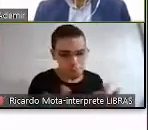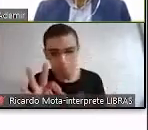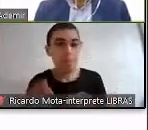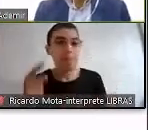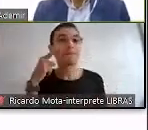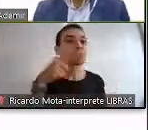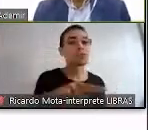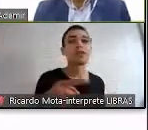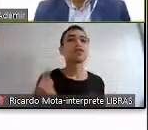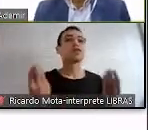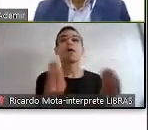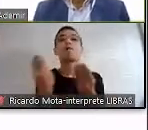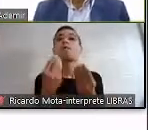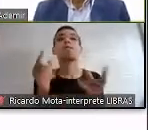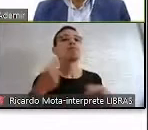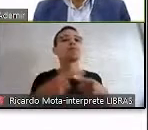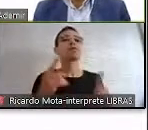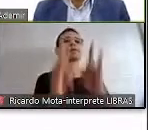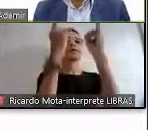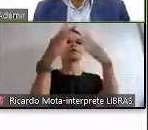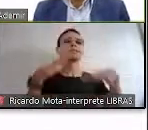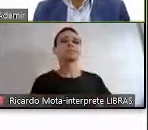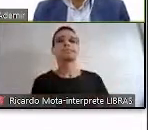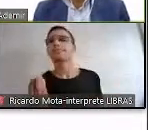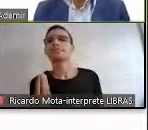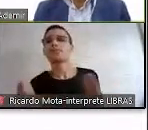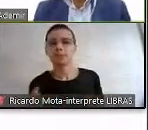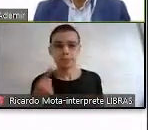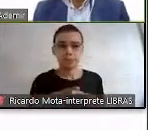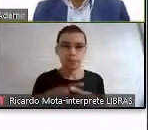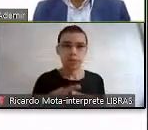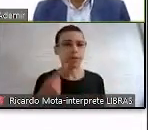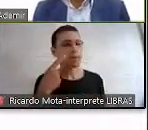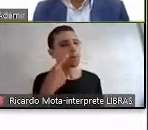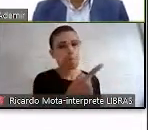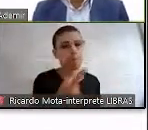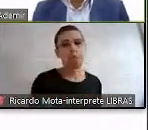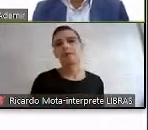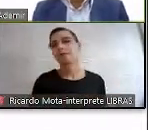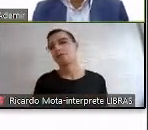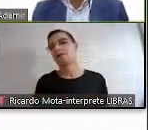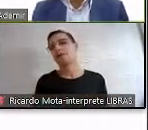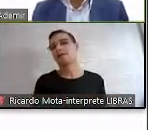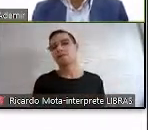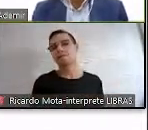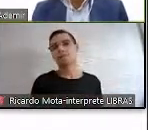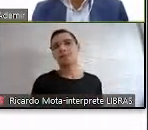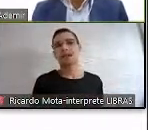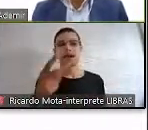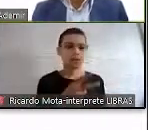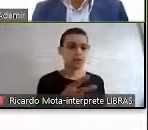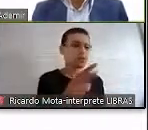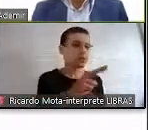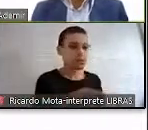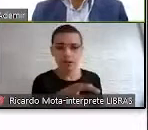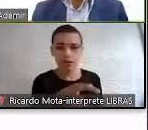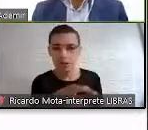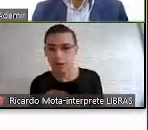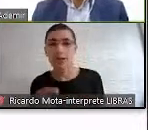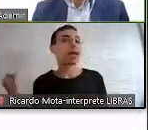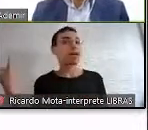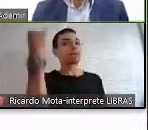buscar dar subsídio, né, à perícia para investigar a causa. É muito importante a causa